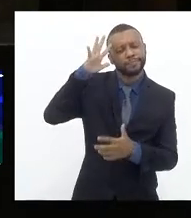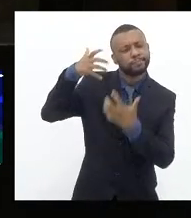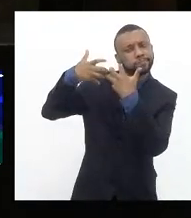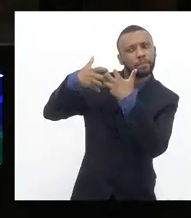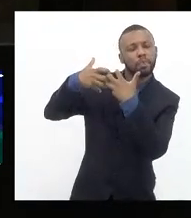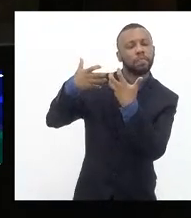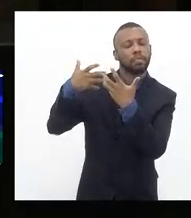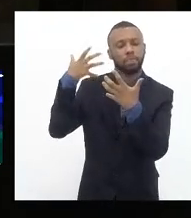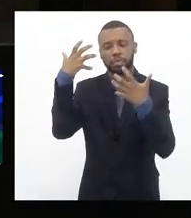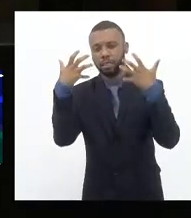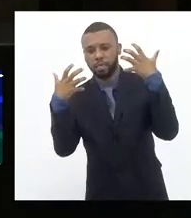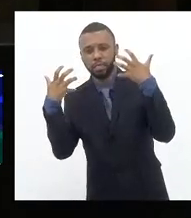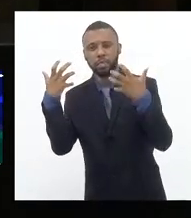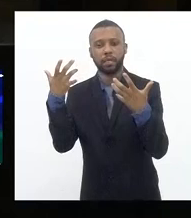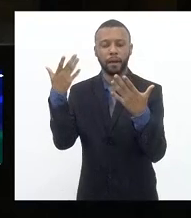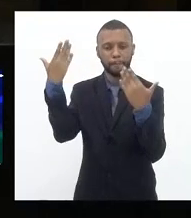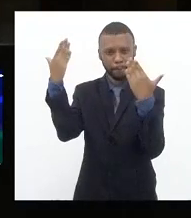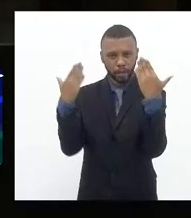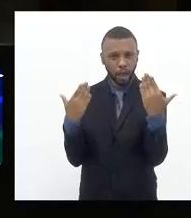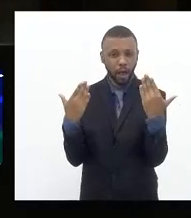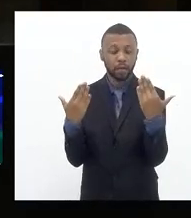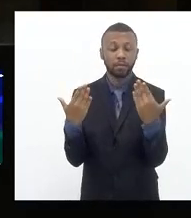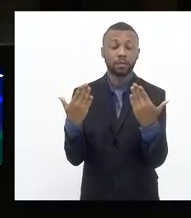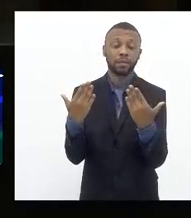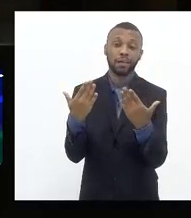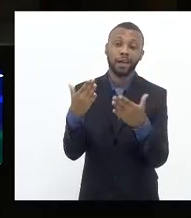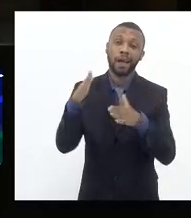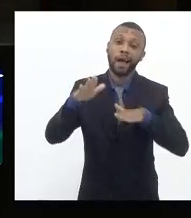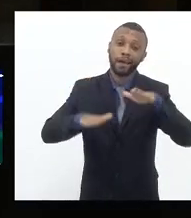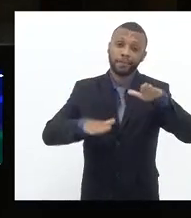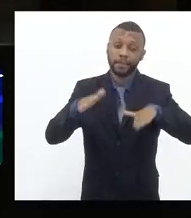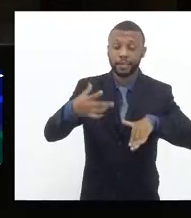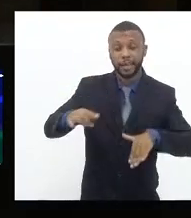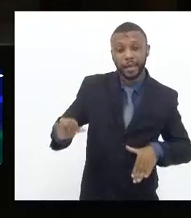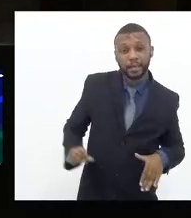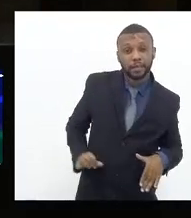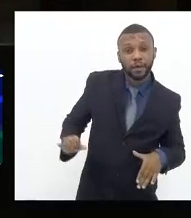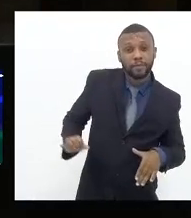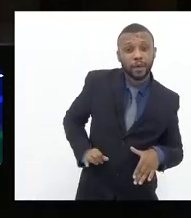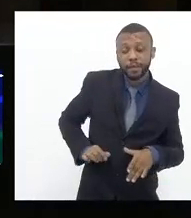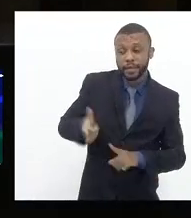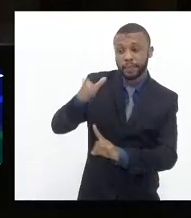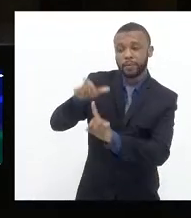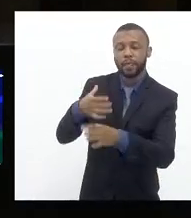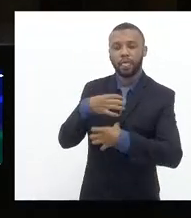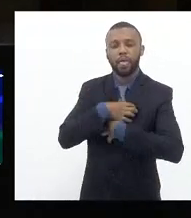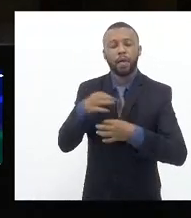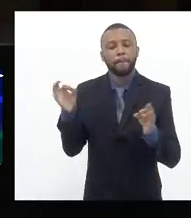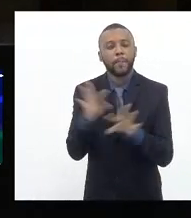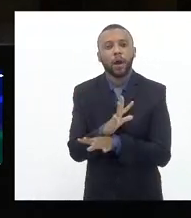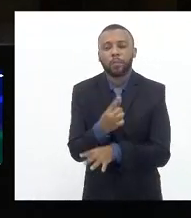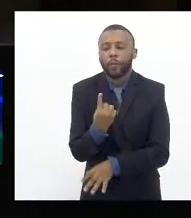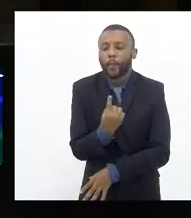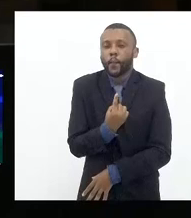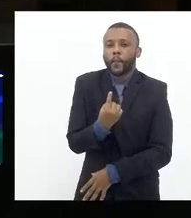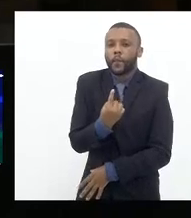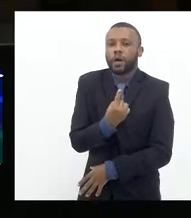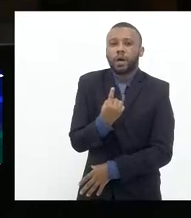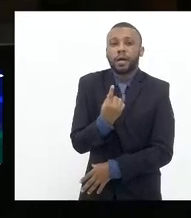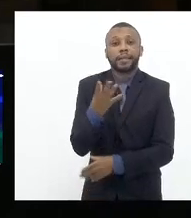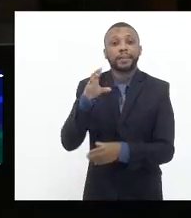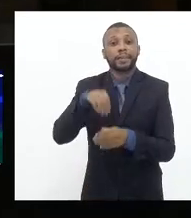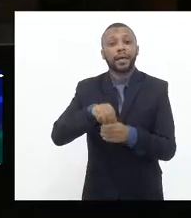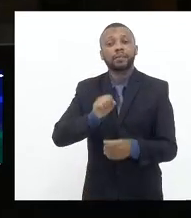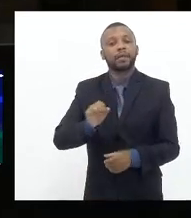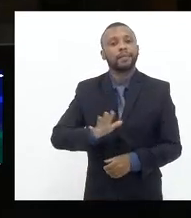vezes, um sofrimento que essa pessoa ela se encontra completamente solitária. Dentro da favela e